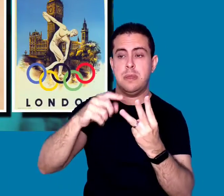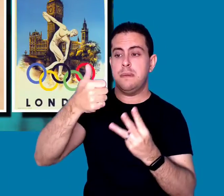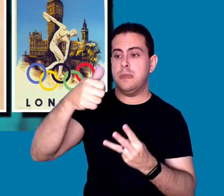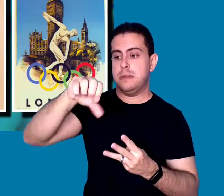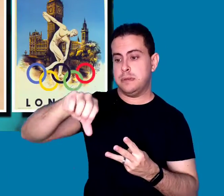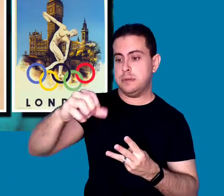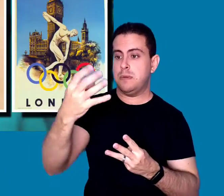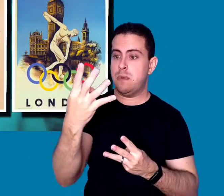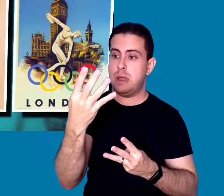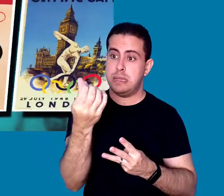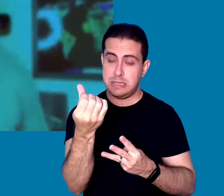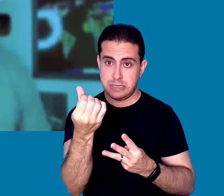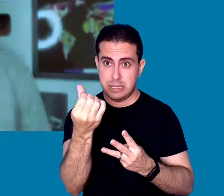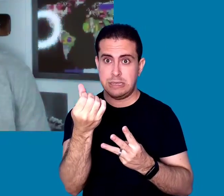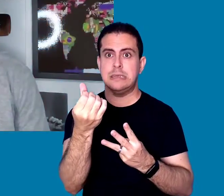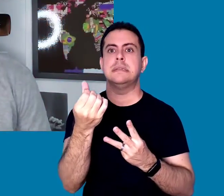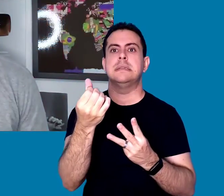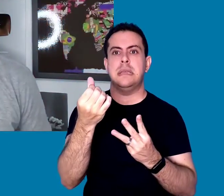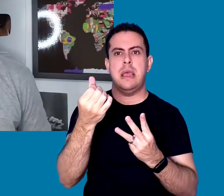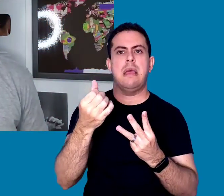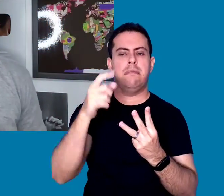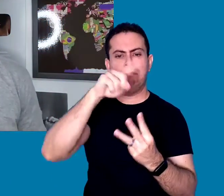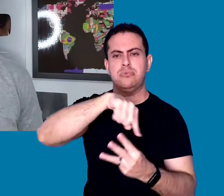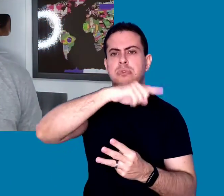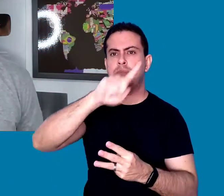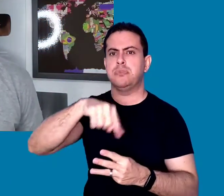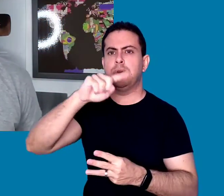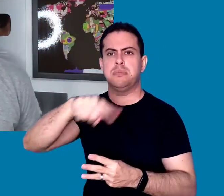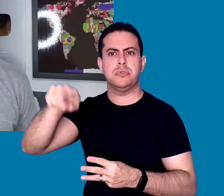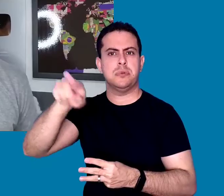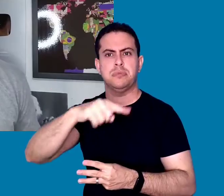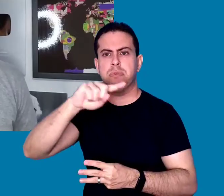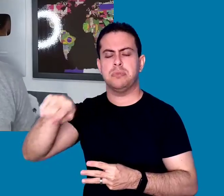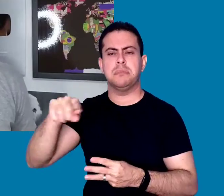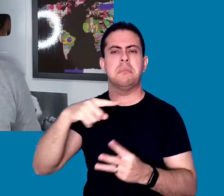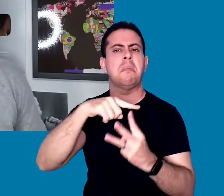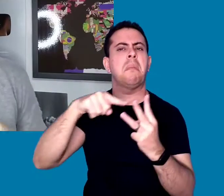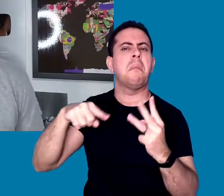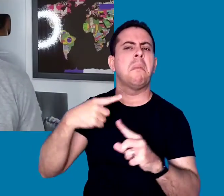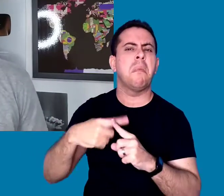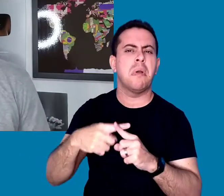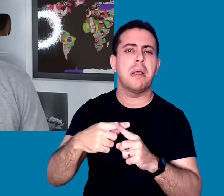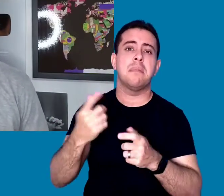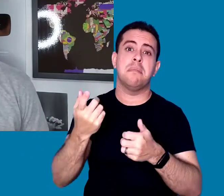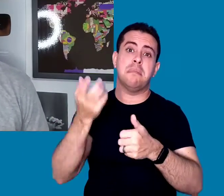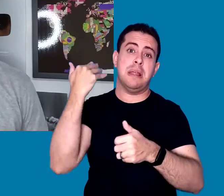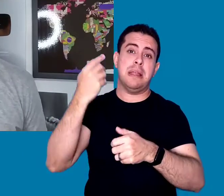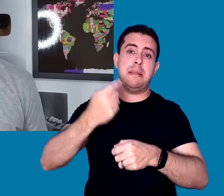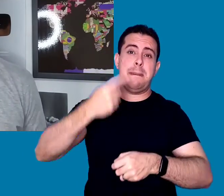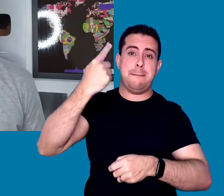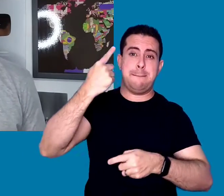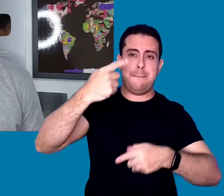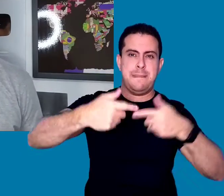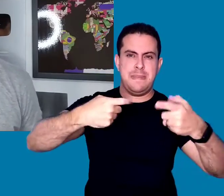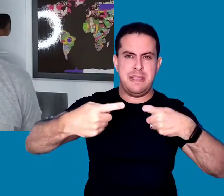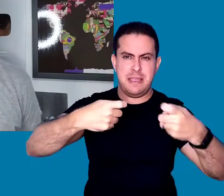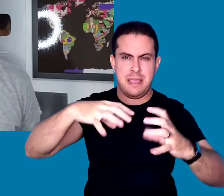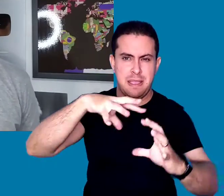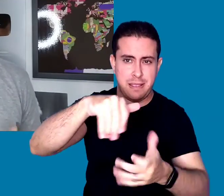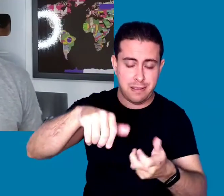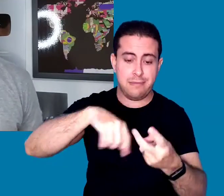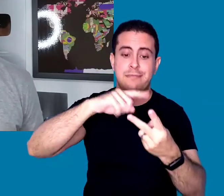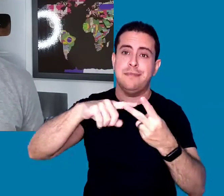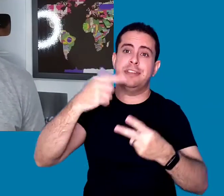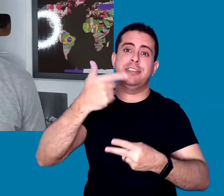1946, que ocorreria em Londres. Todas elas foram canceladas devido à Primeira e Segunda Guerra Mundial. Outra edição que